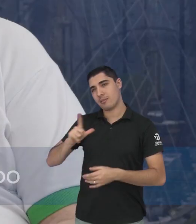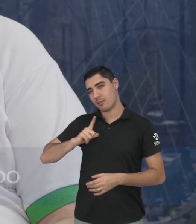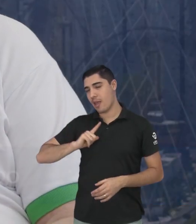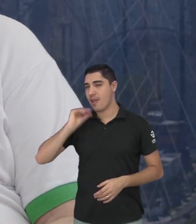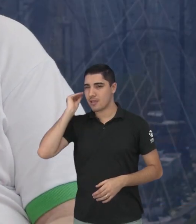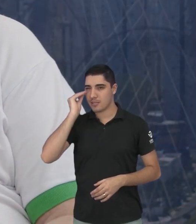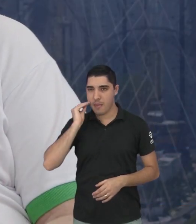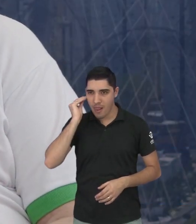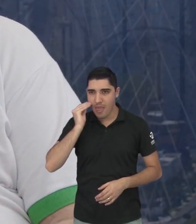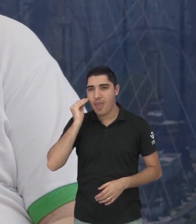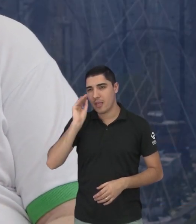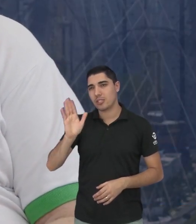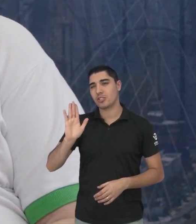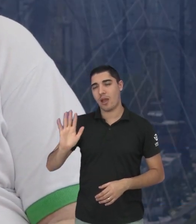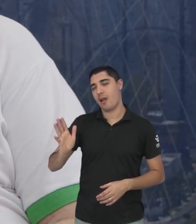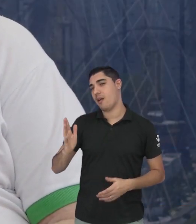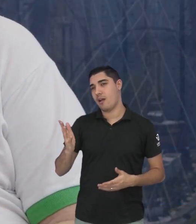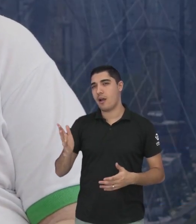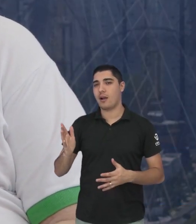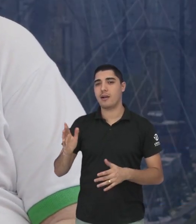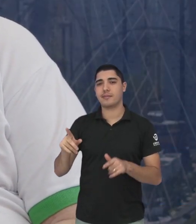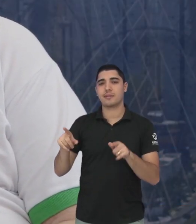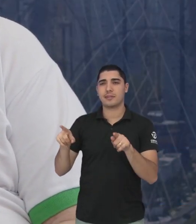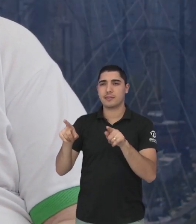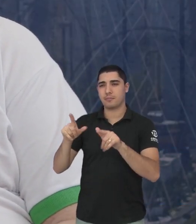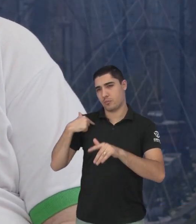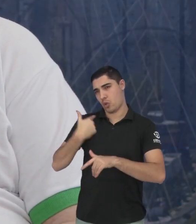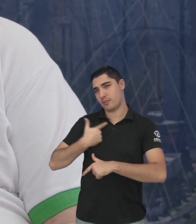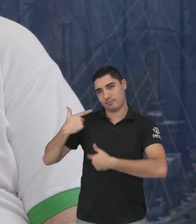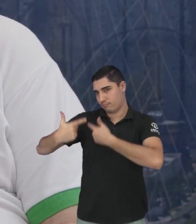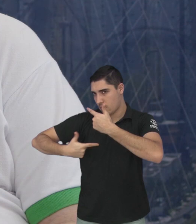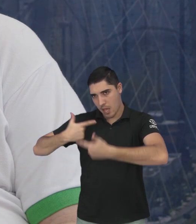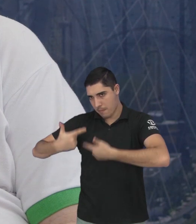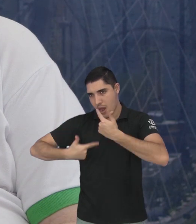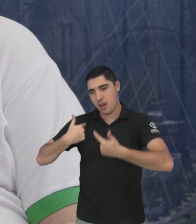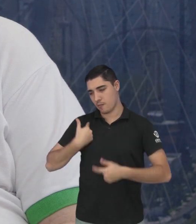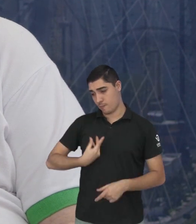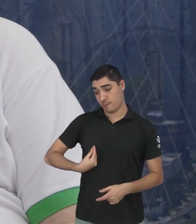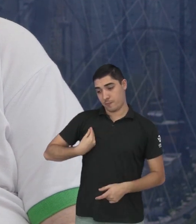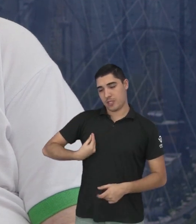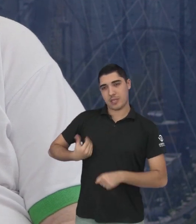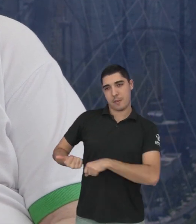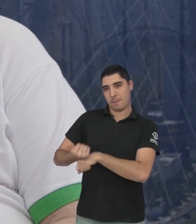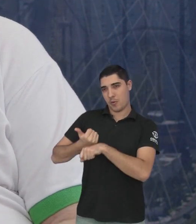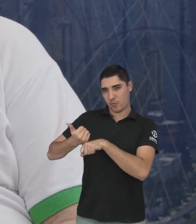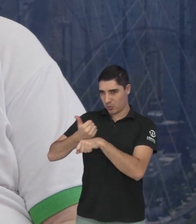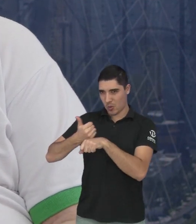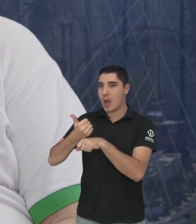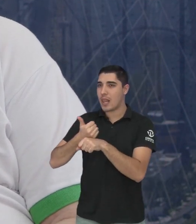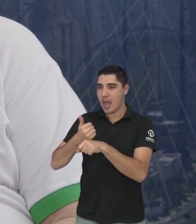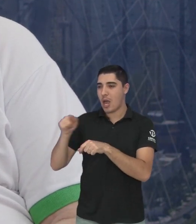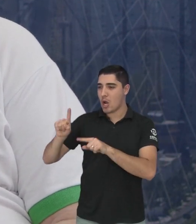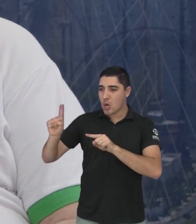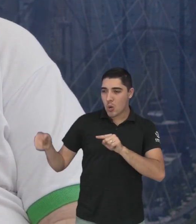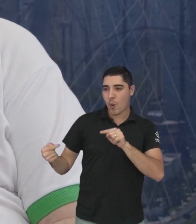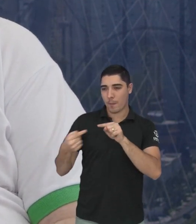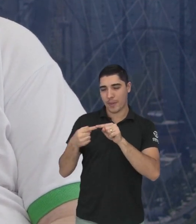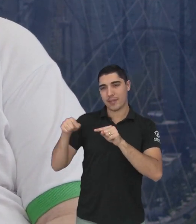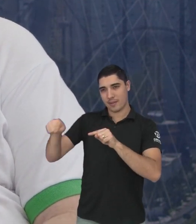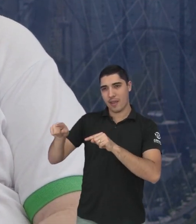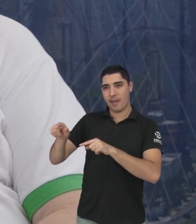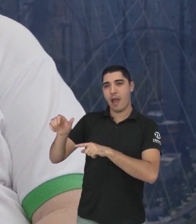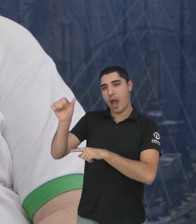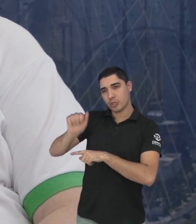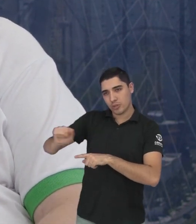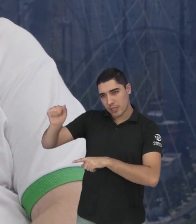vivência, até para efeito de trabalho, né, a nossa vida profissional ela está dentro da ação